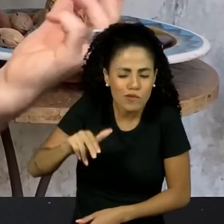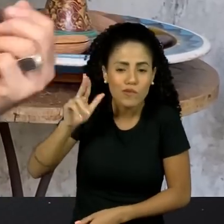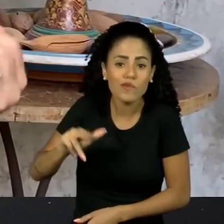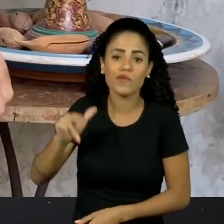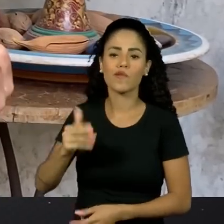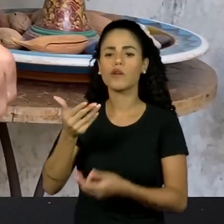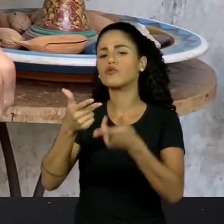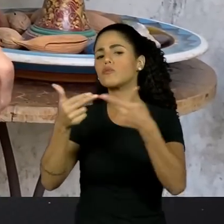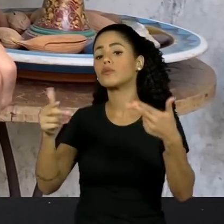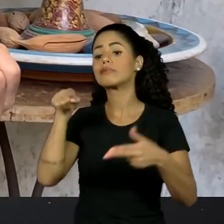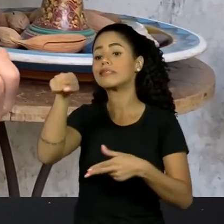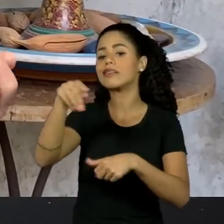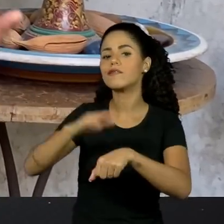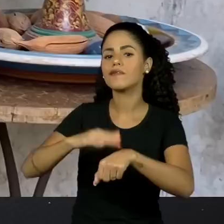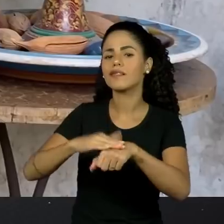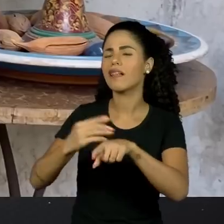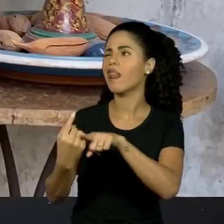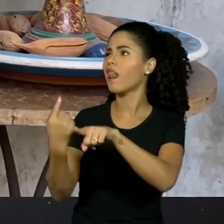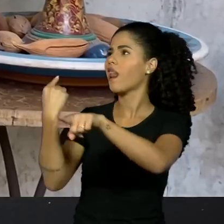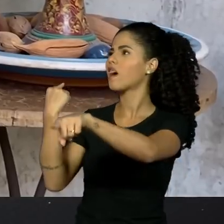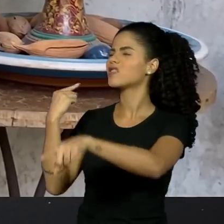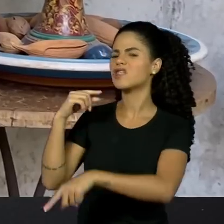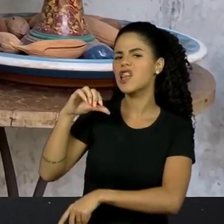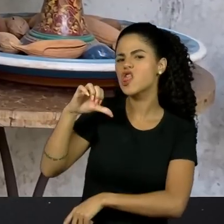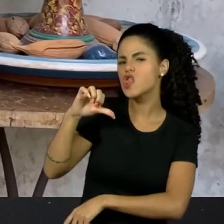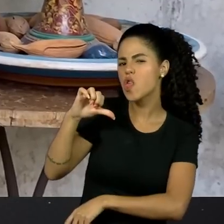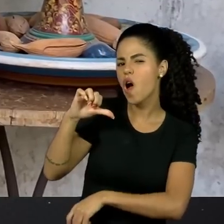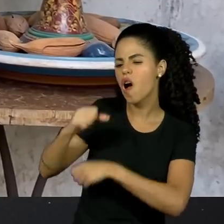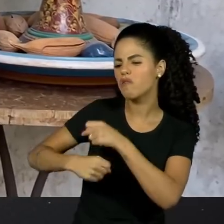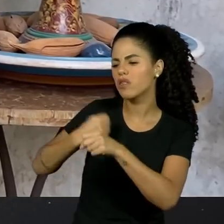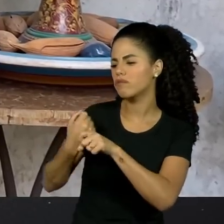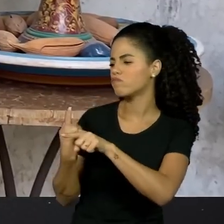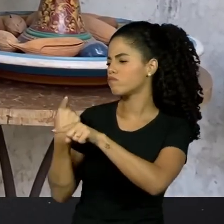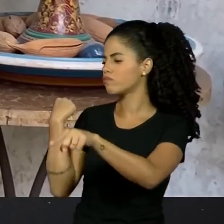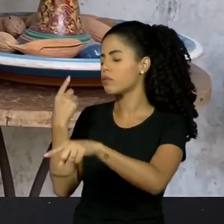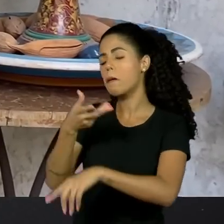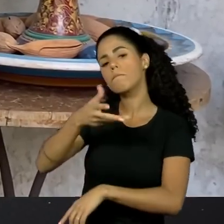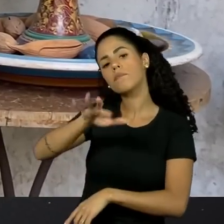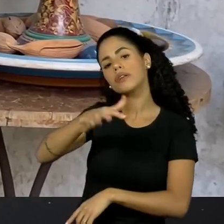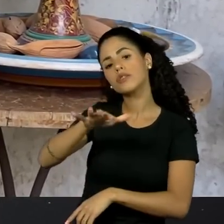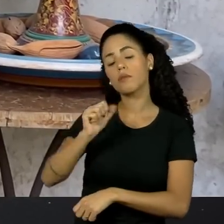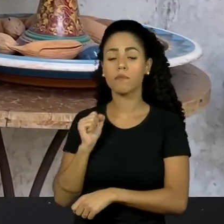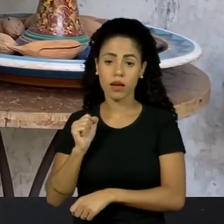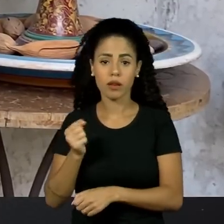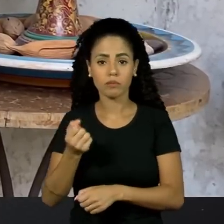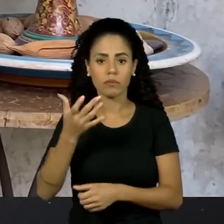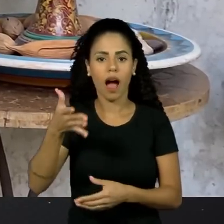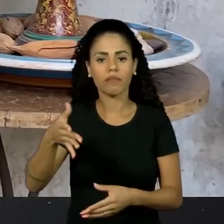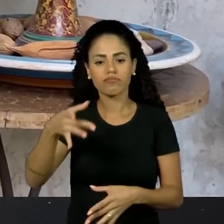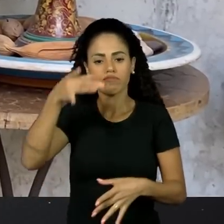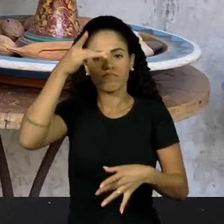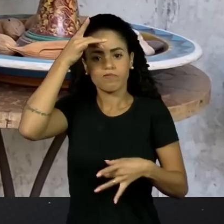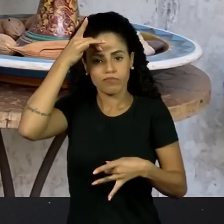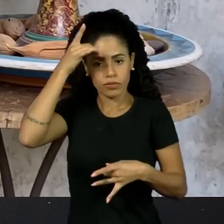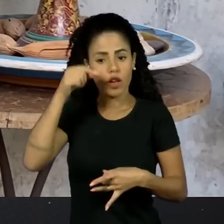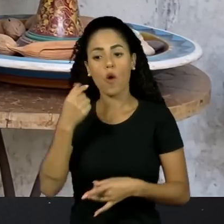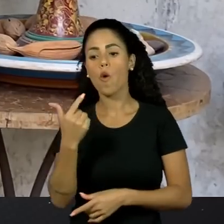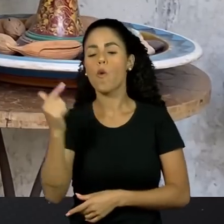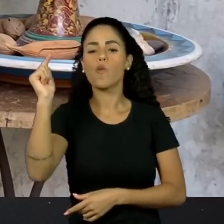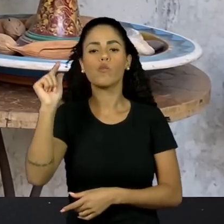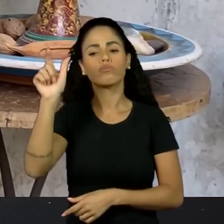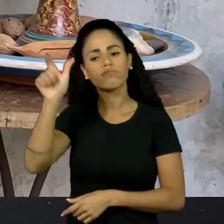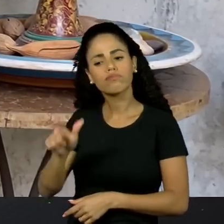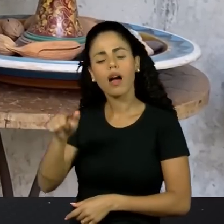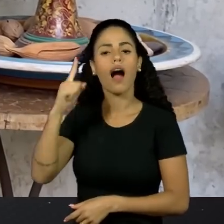de algo que ele fez há 9 anos atrás, 10, que era O Estrangeiro do Camus, com